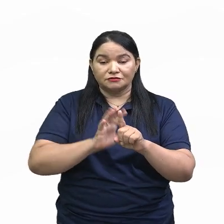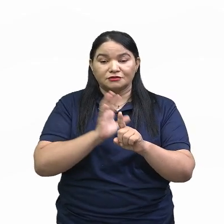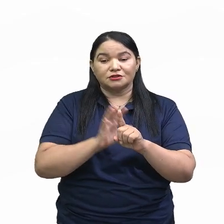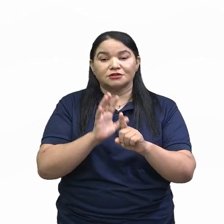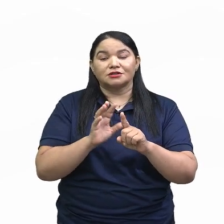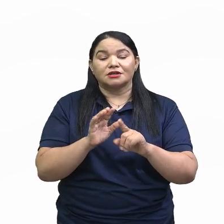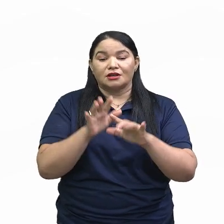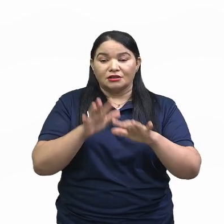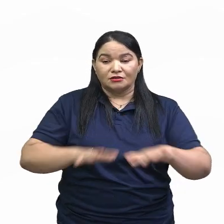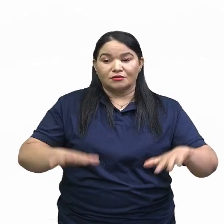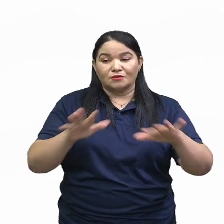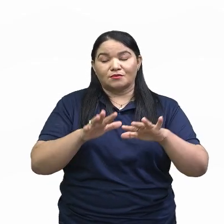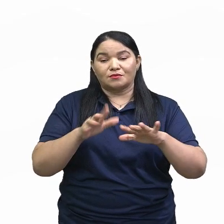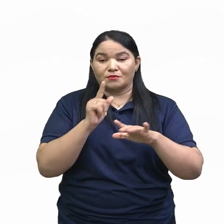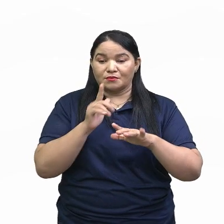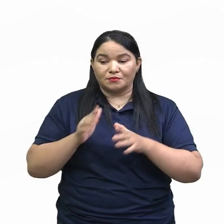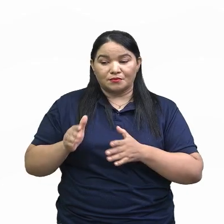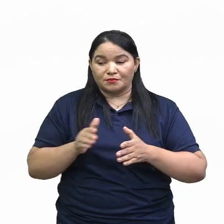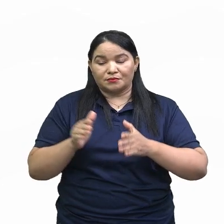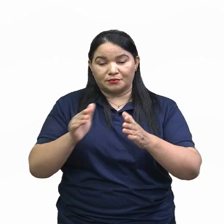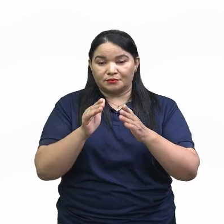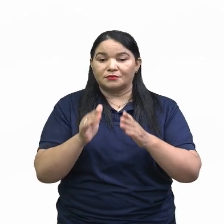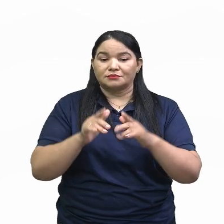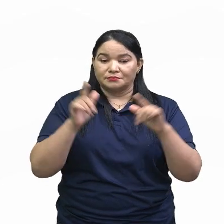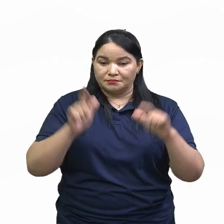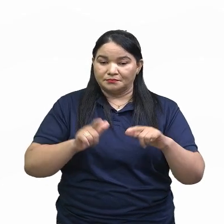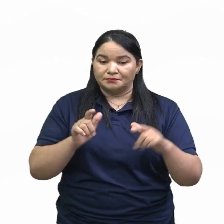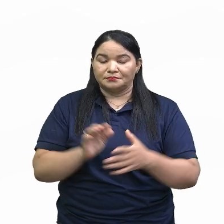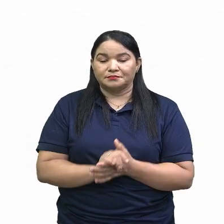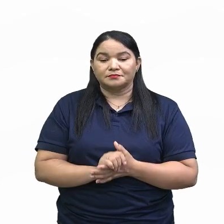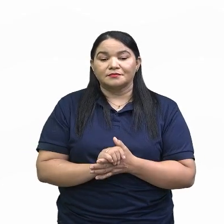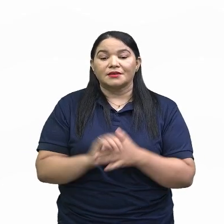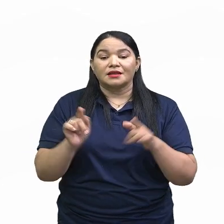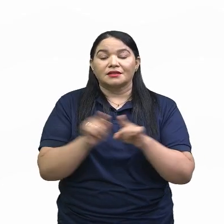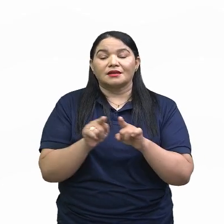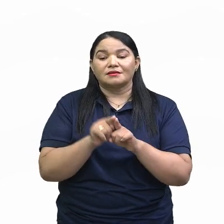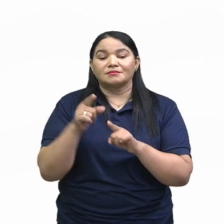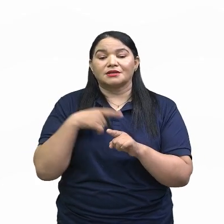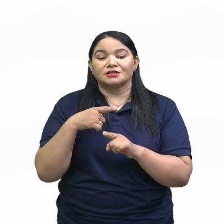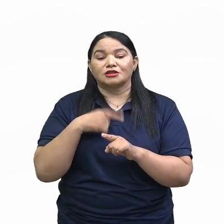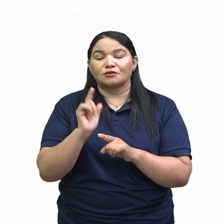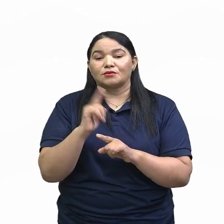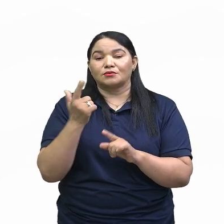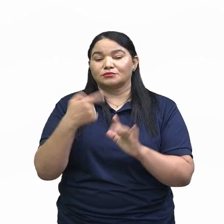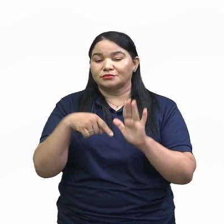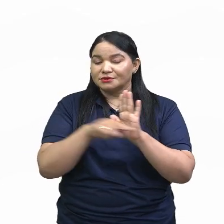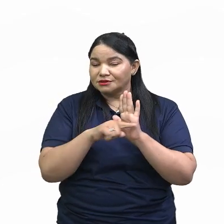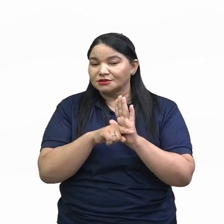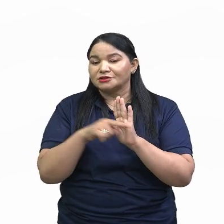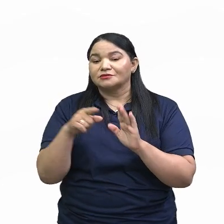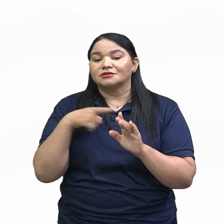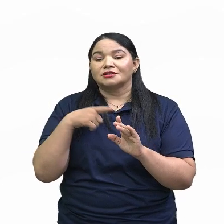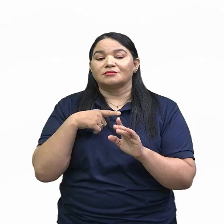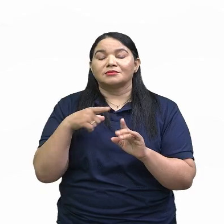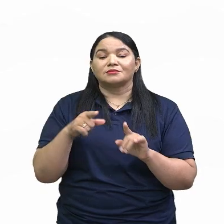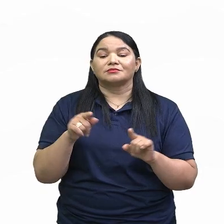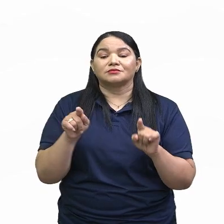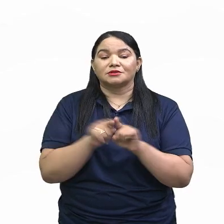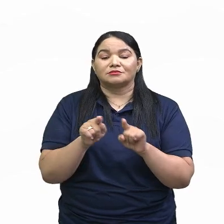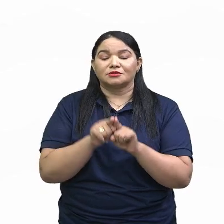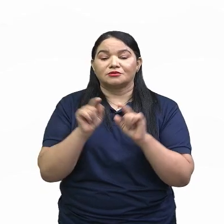fluxo migratório de aves dessas regiões. E, por fim, temos mais uma desvantagem, que é a utilização